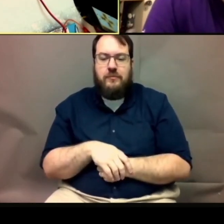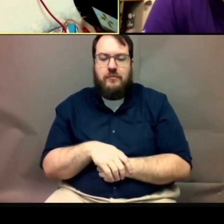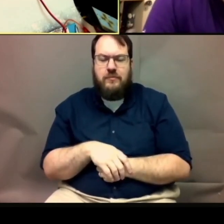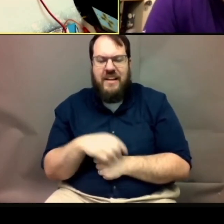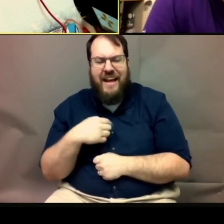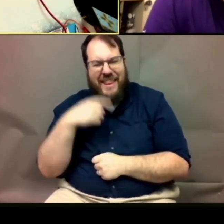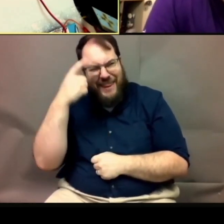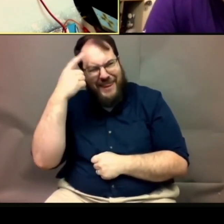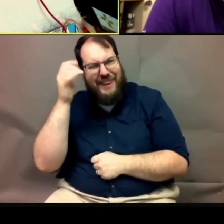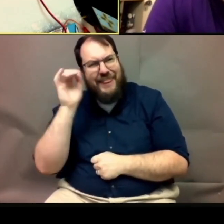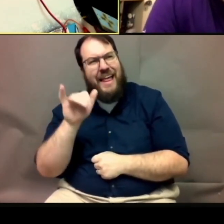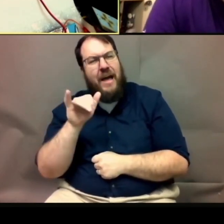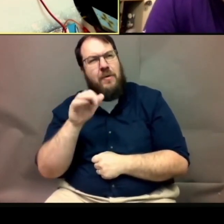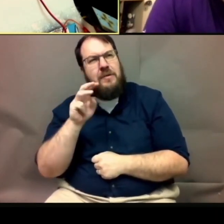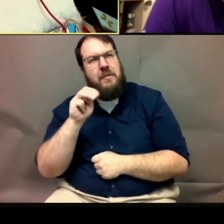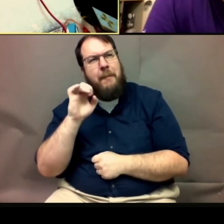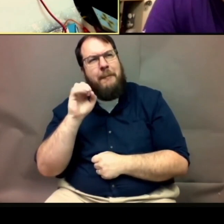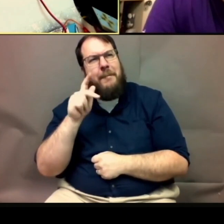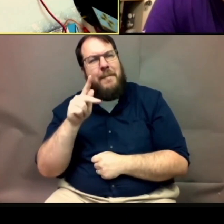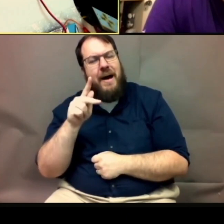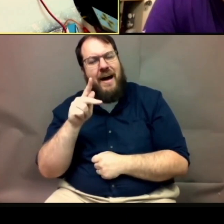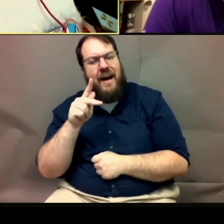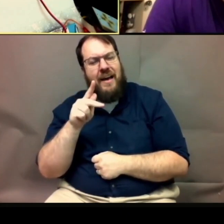programar o mouse através do Scratch.